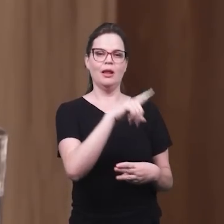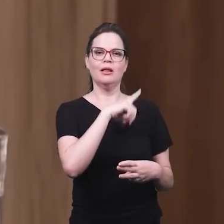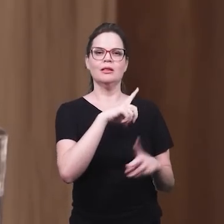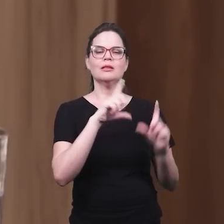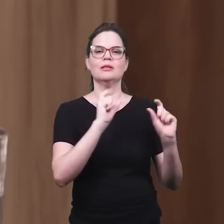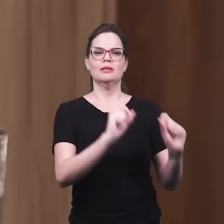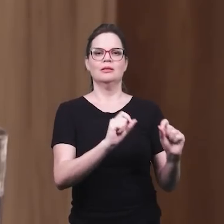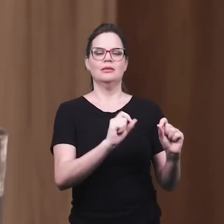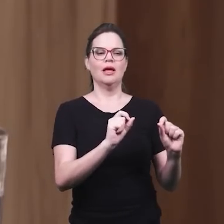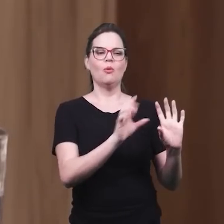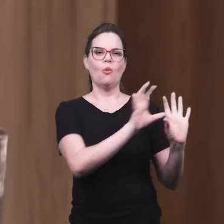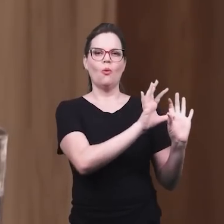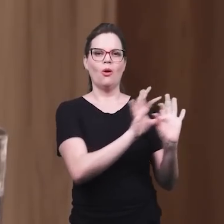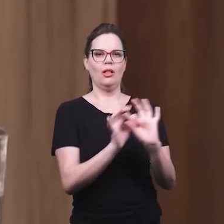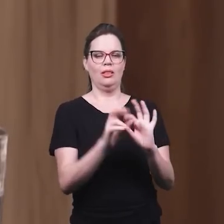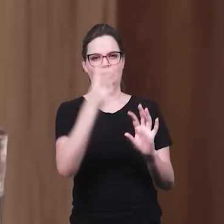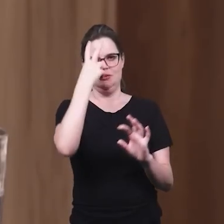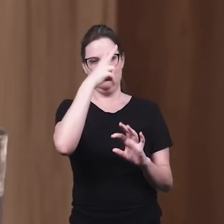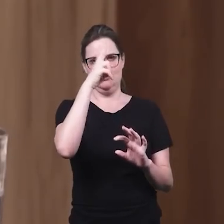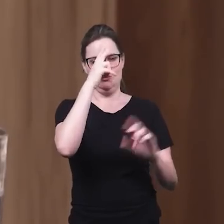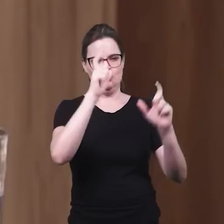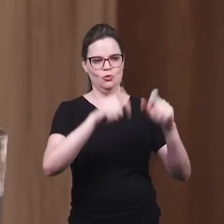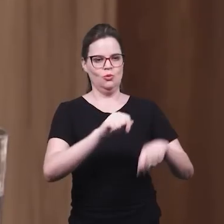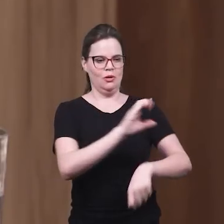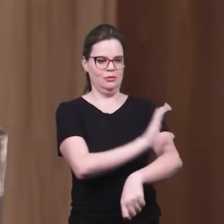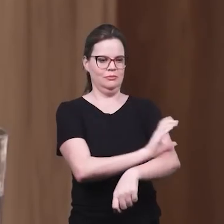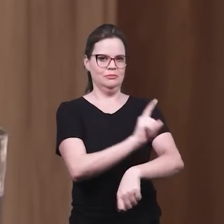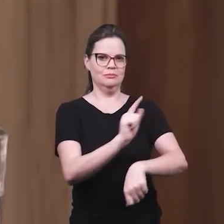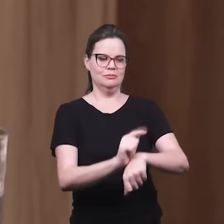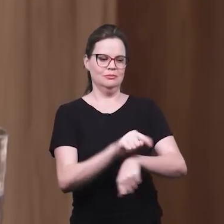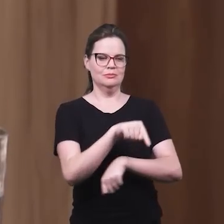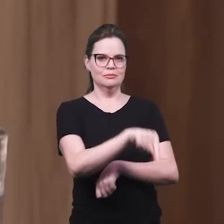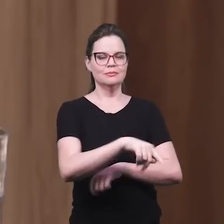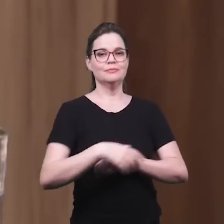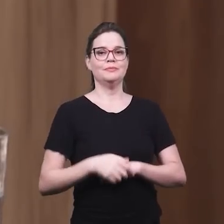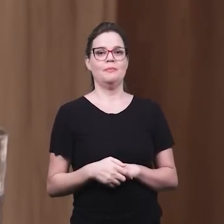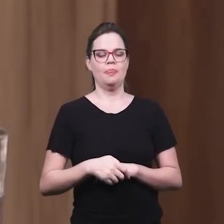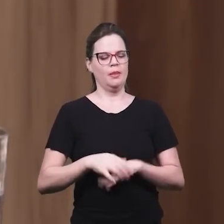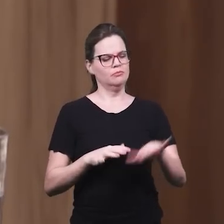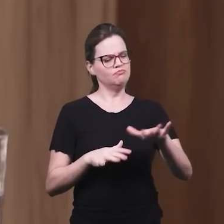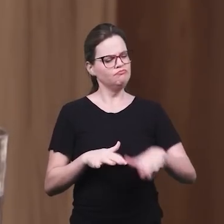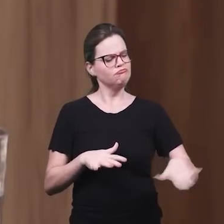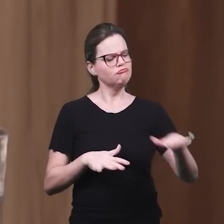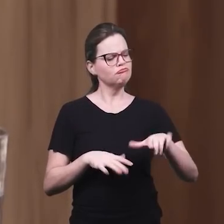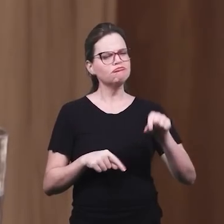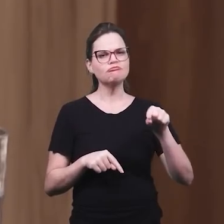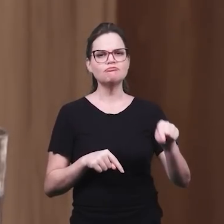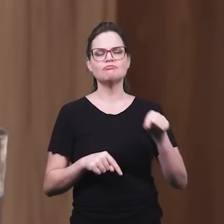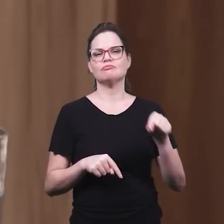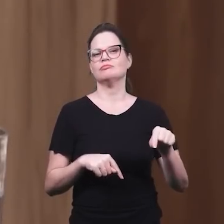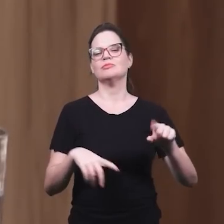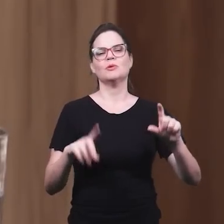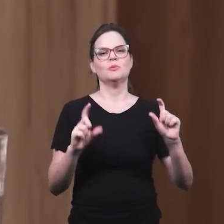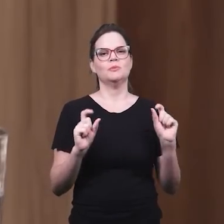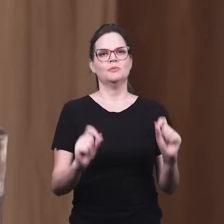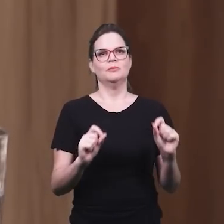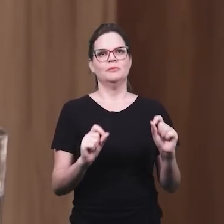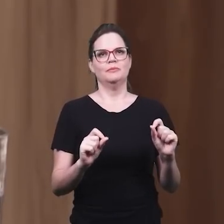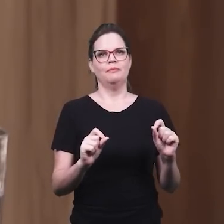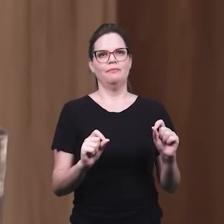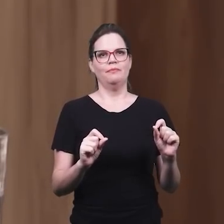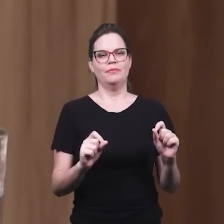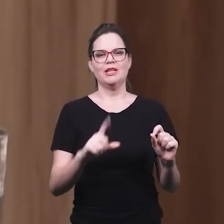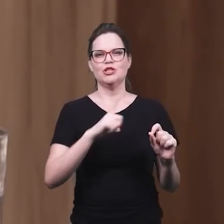essa cidade, Caná da Galileia, se encontrava. A região da Galileia, na verdade, era um caldeirão